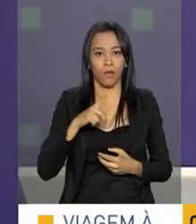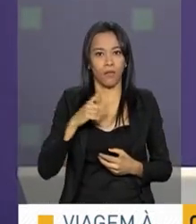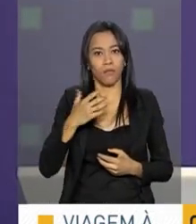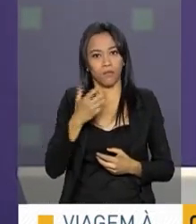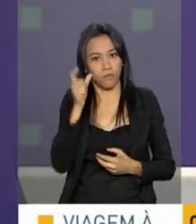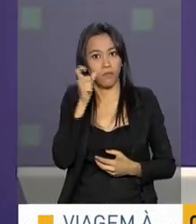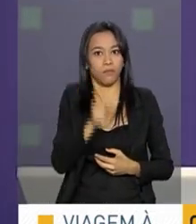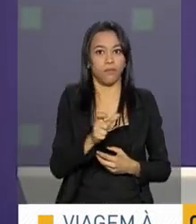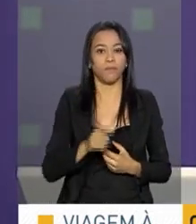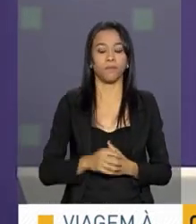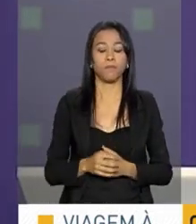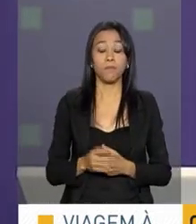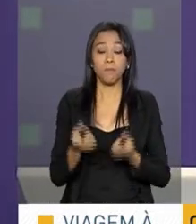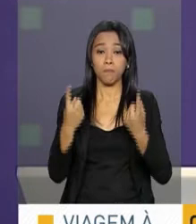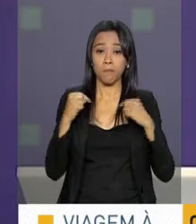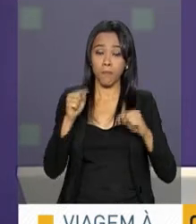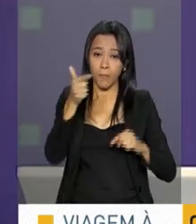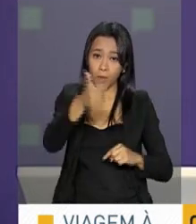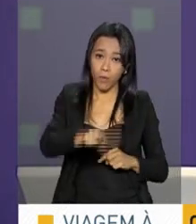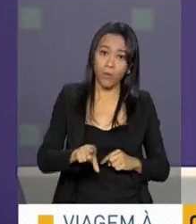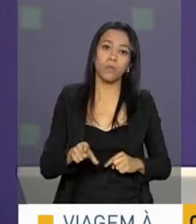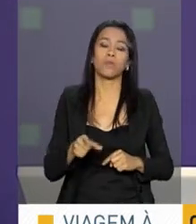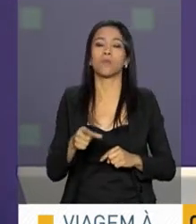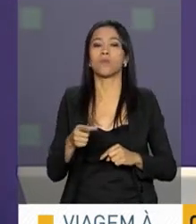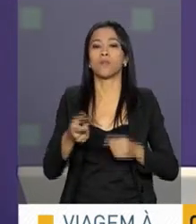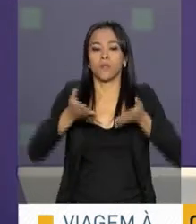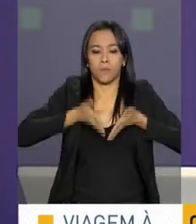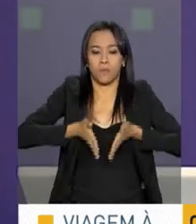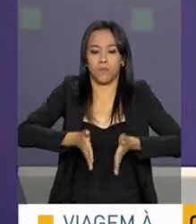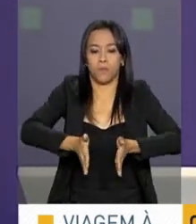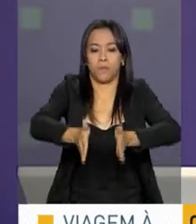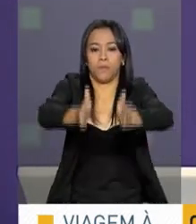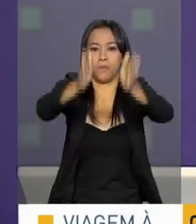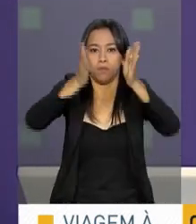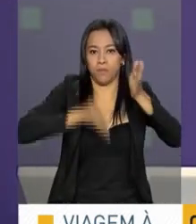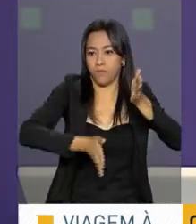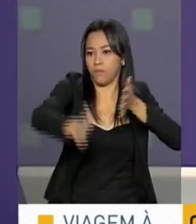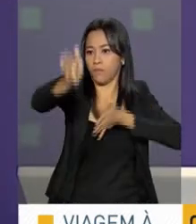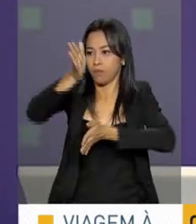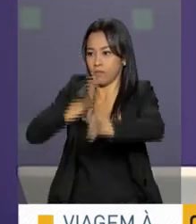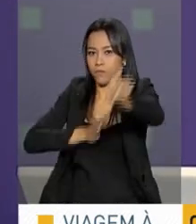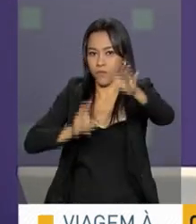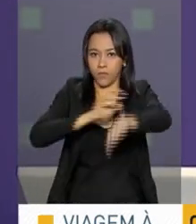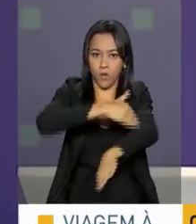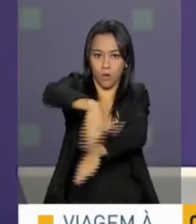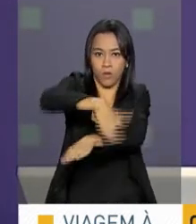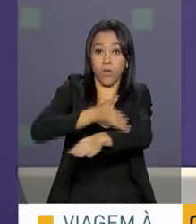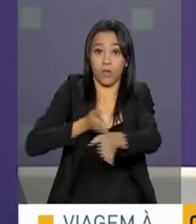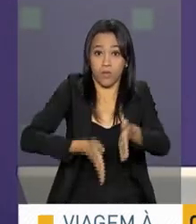relação a rodovias, né, nós temos hoje